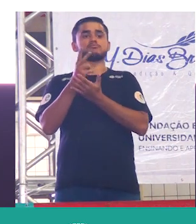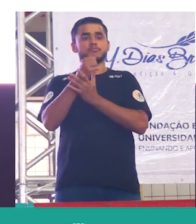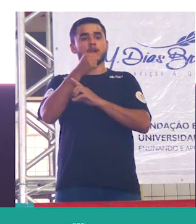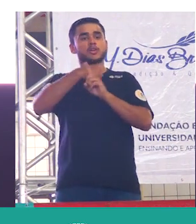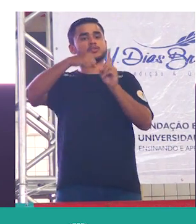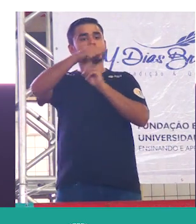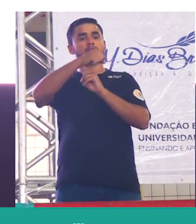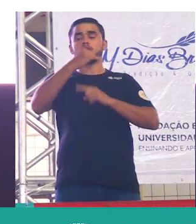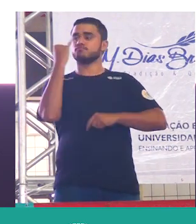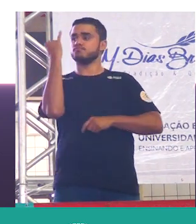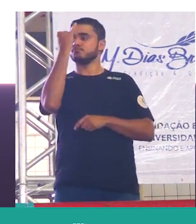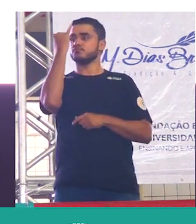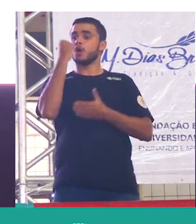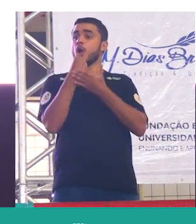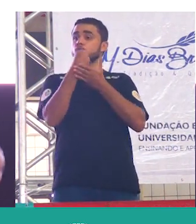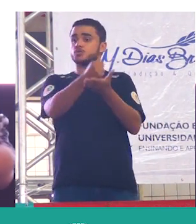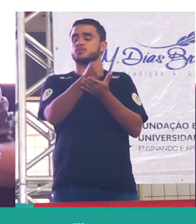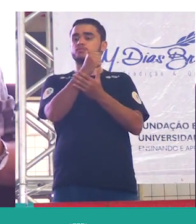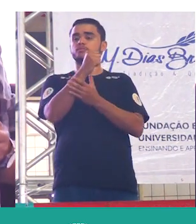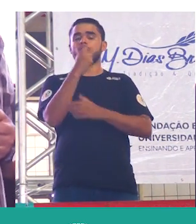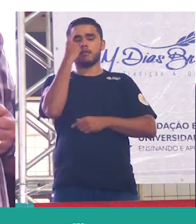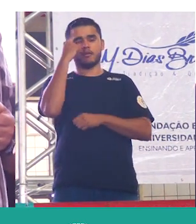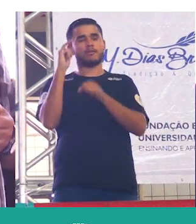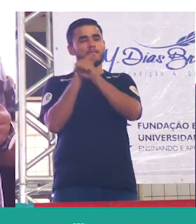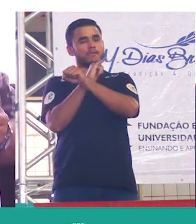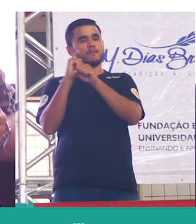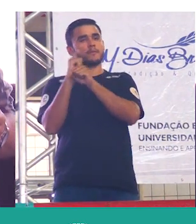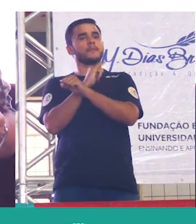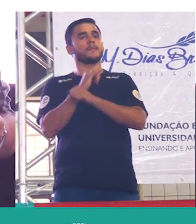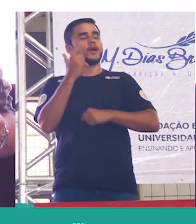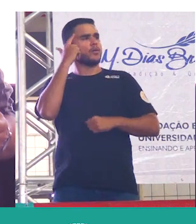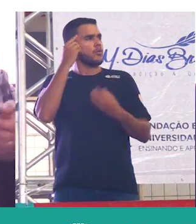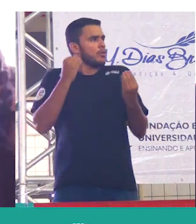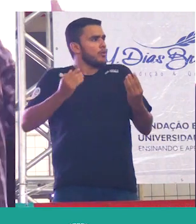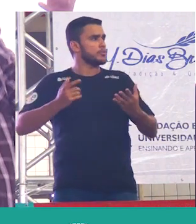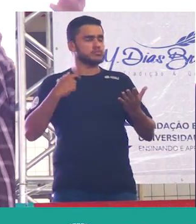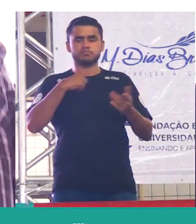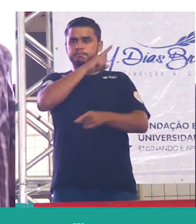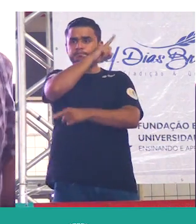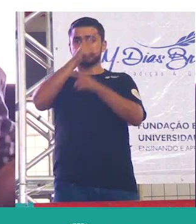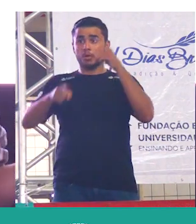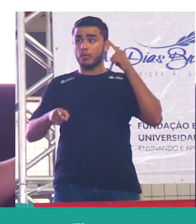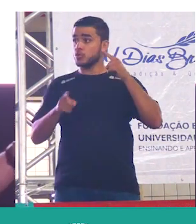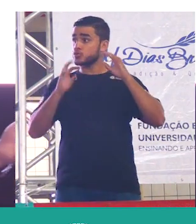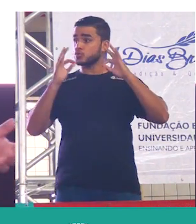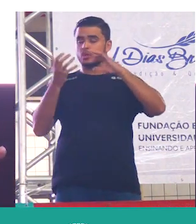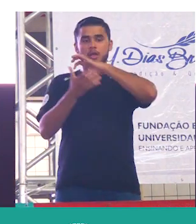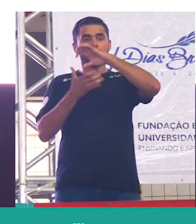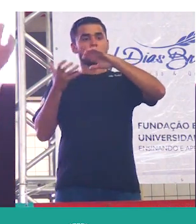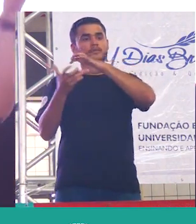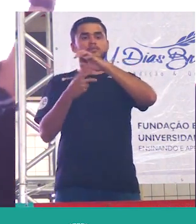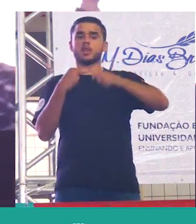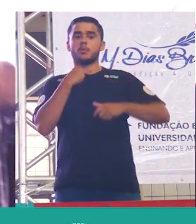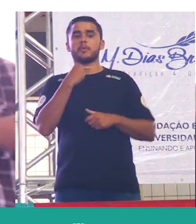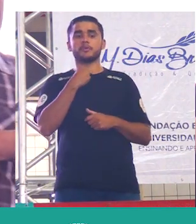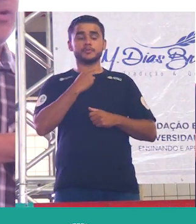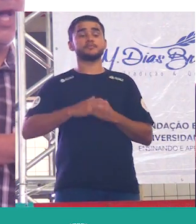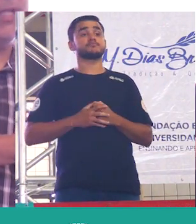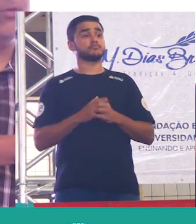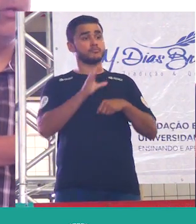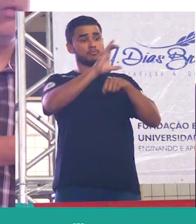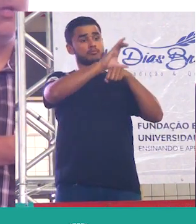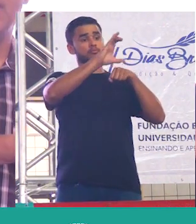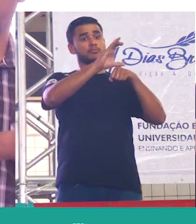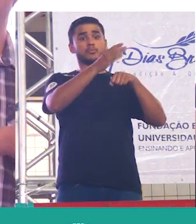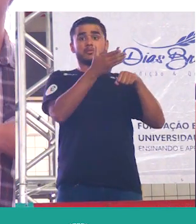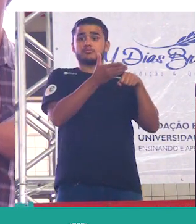sociedade. Então, eis aí uma tremenda de uma contradição. Portanto, da própria Constituição, que dizia, por um